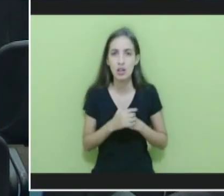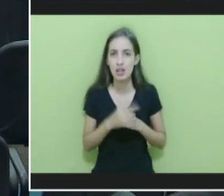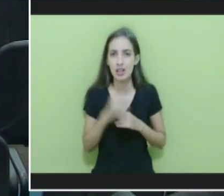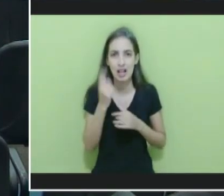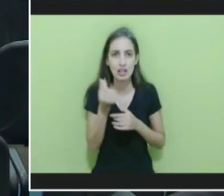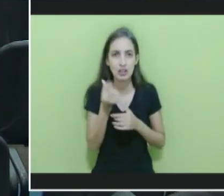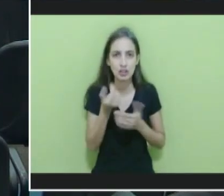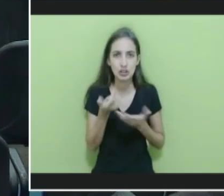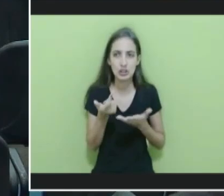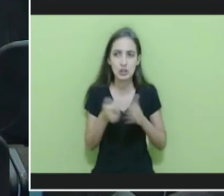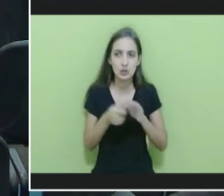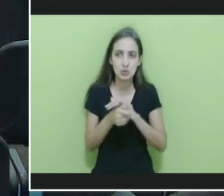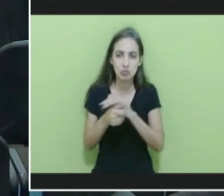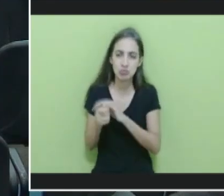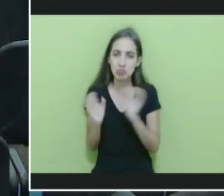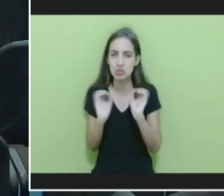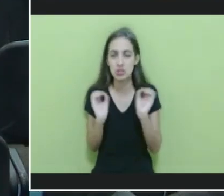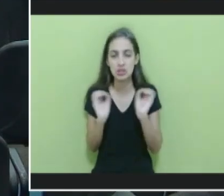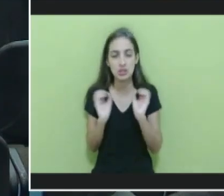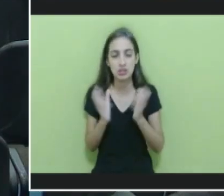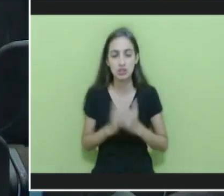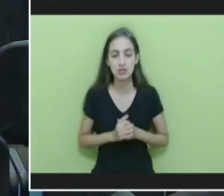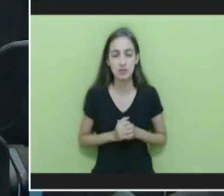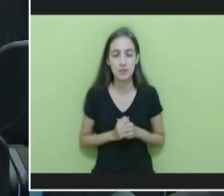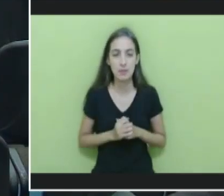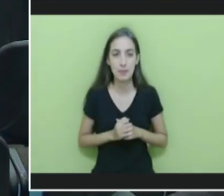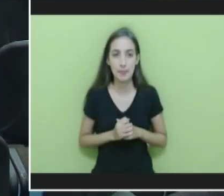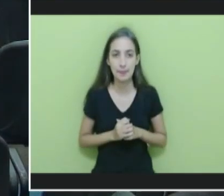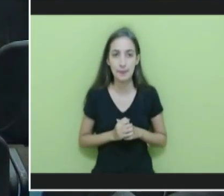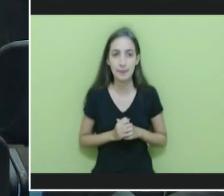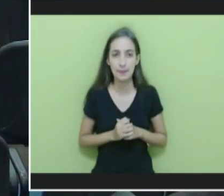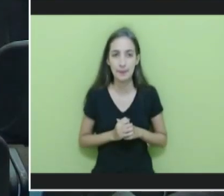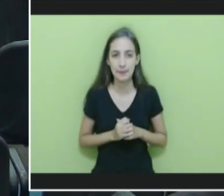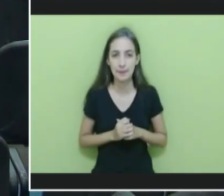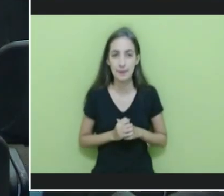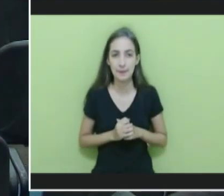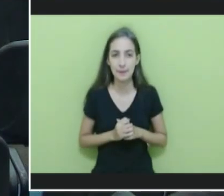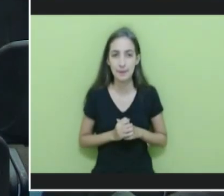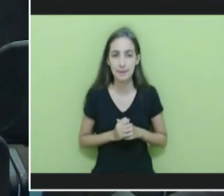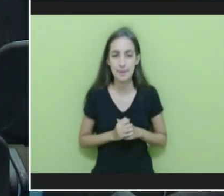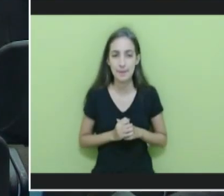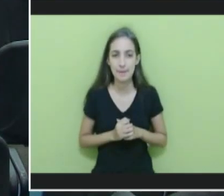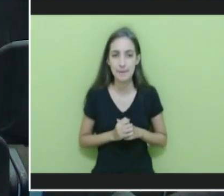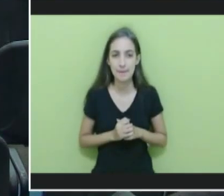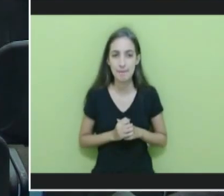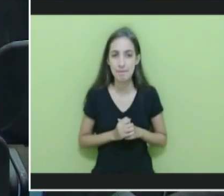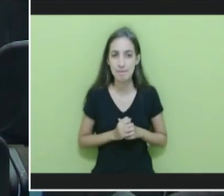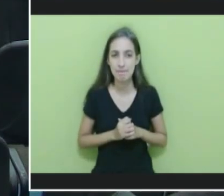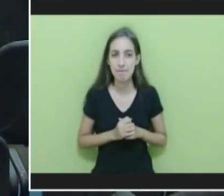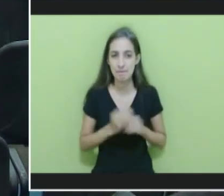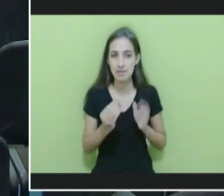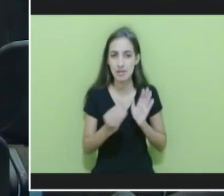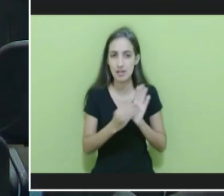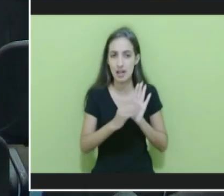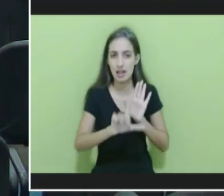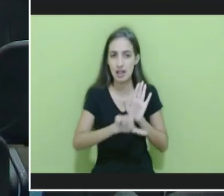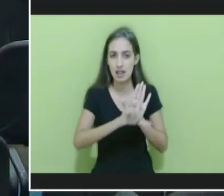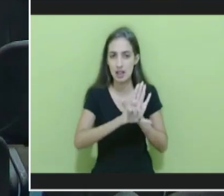aplicado. Então, pelo princípio da unicidade, como bem colocado na lei, isso já vem